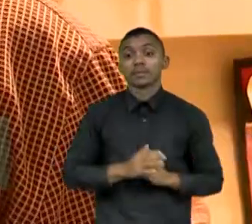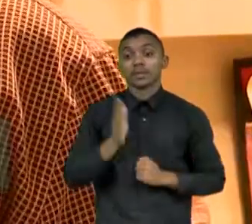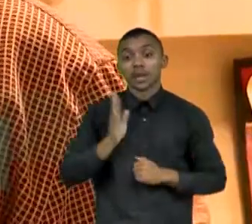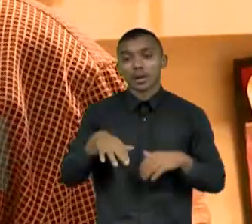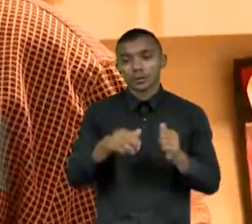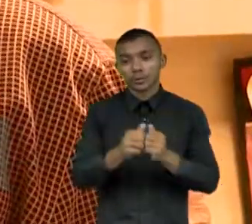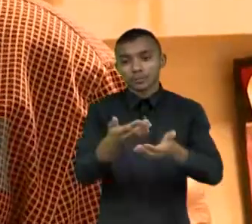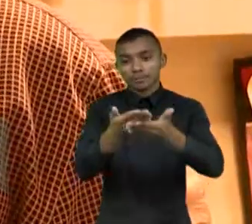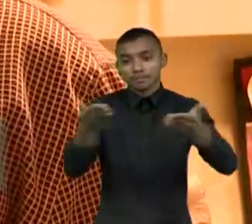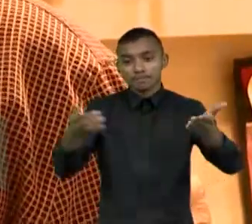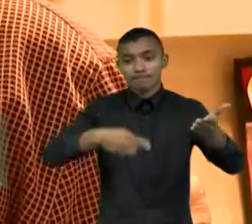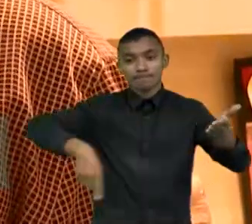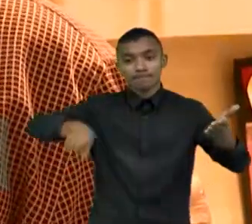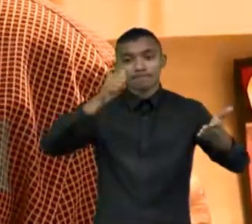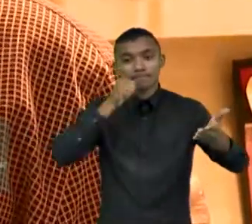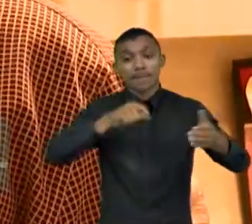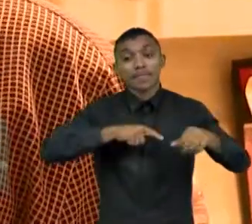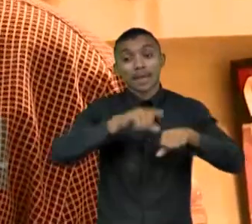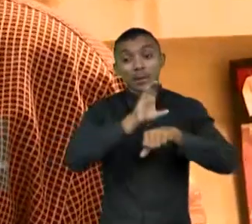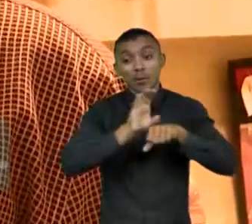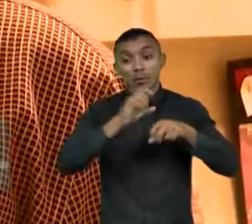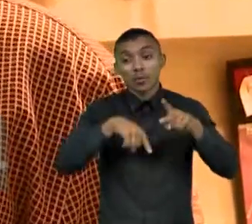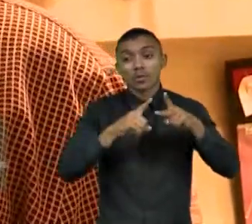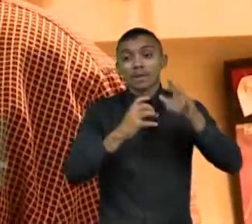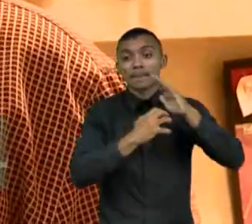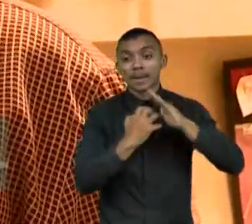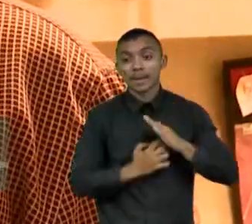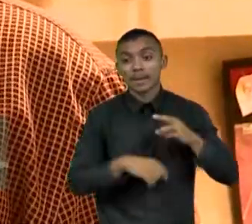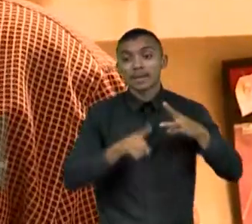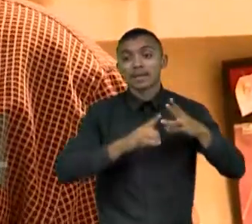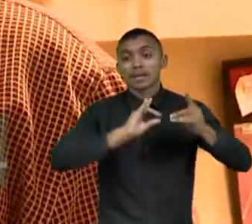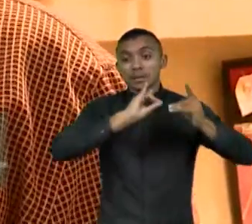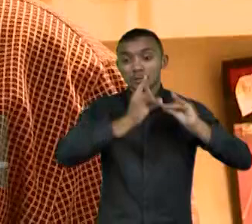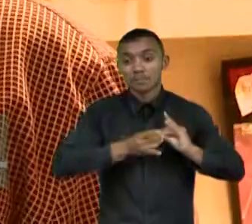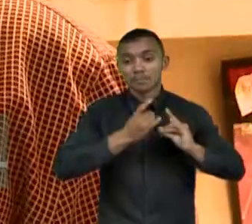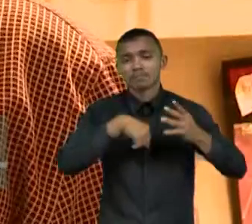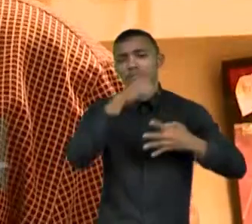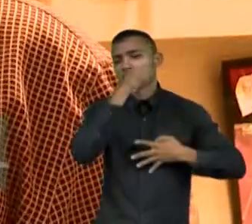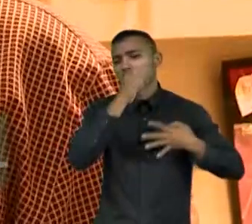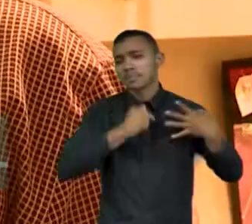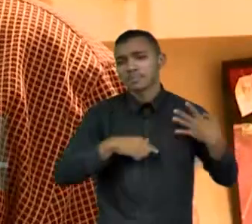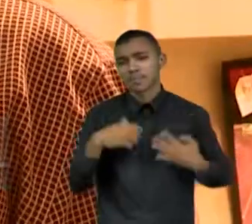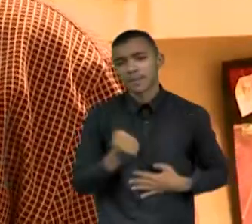elas cursos, oficinas de empreendedorismo, oficina de vitrinismo, entre outras